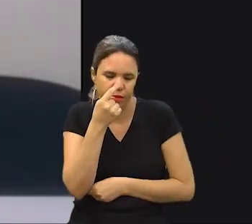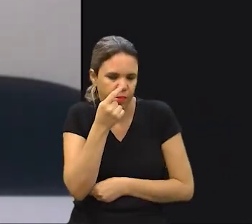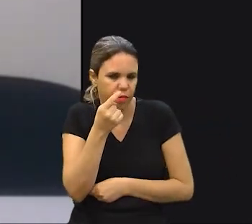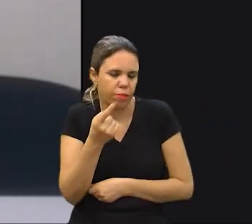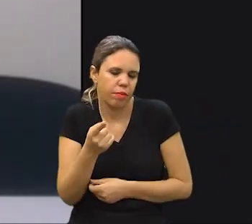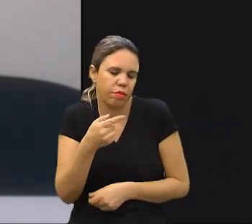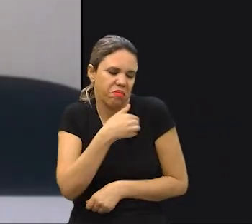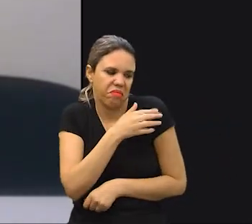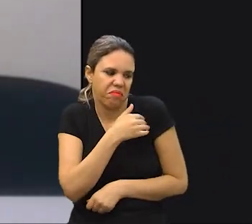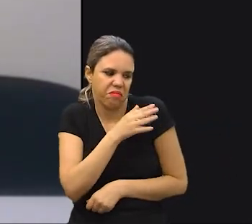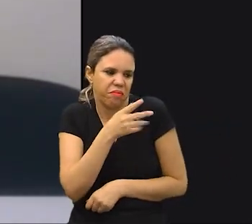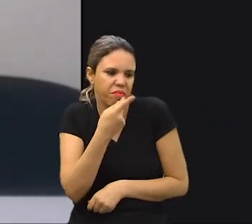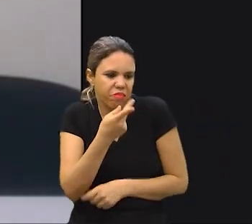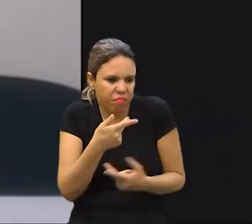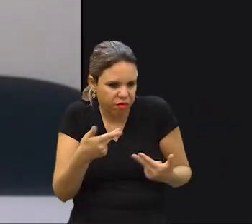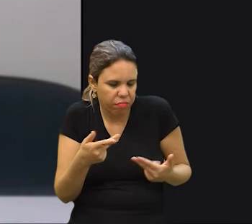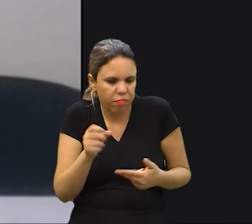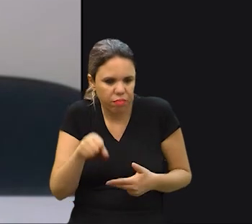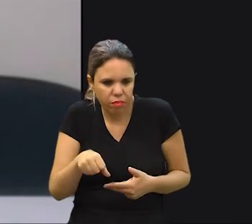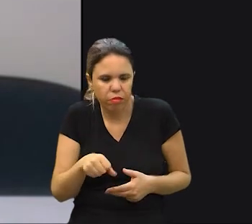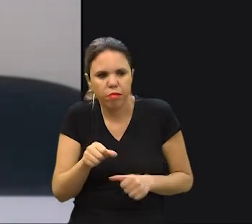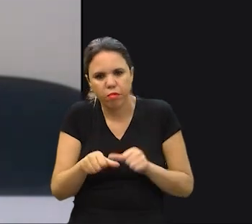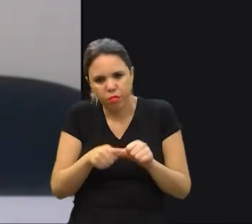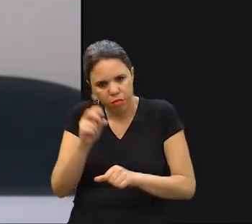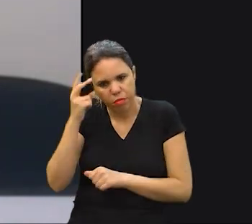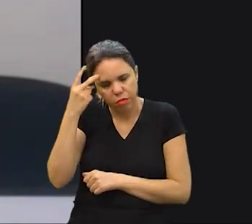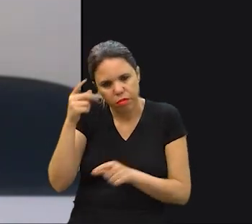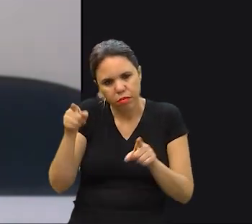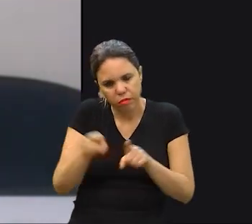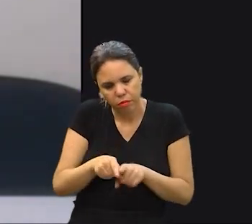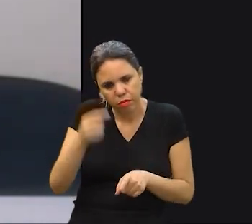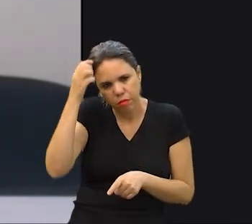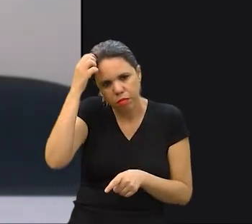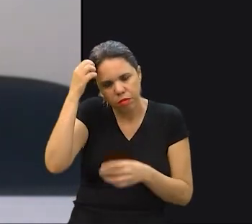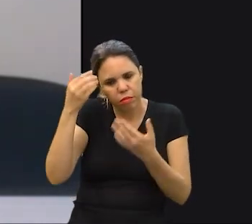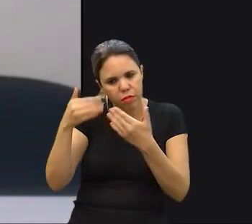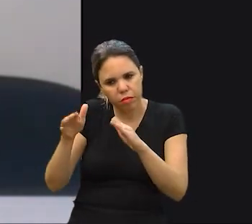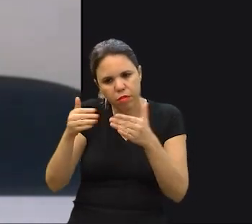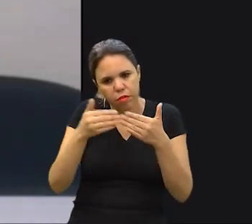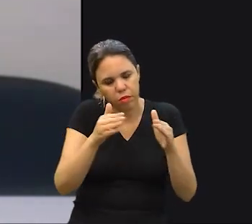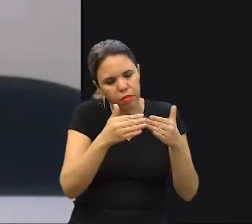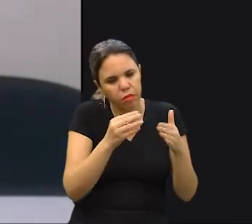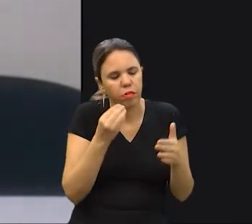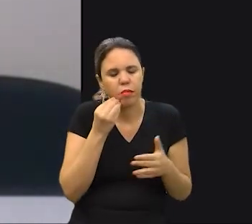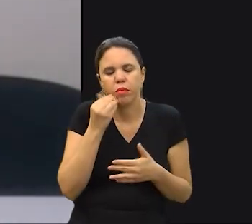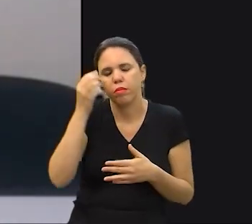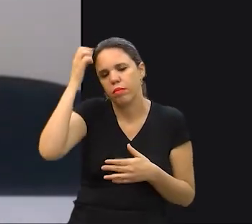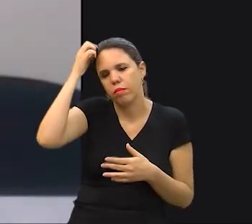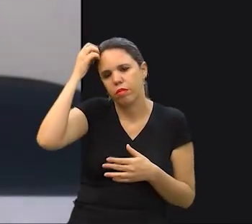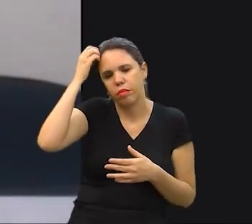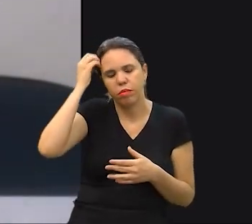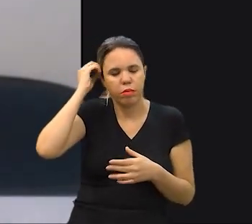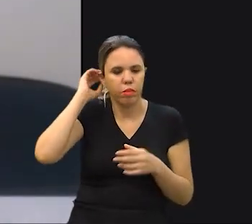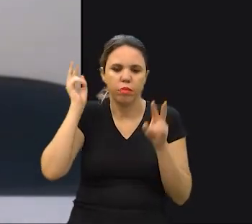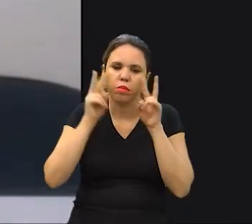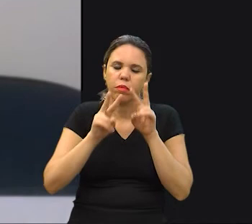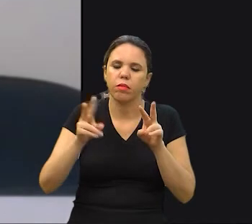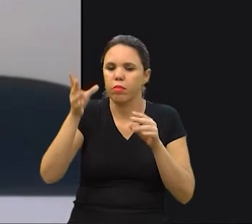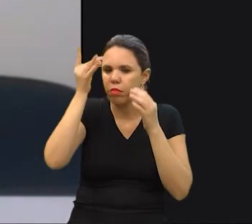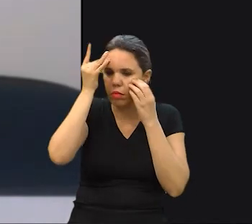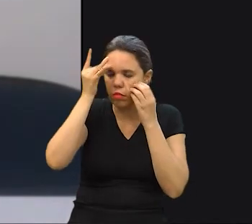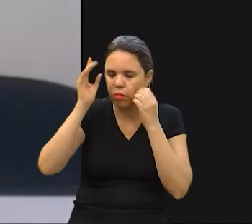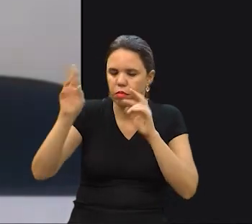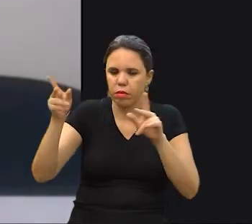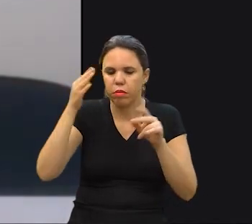mexer em muitos preconceitos? Vai. Mas também você vai abrir muitas portas, muitas